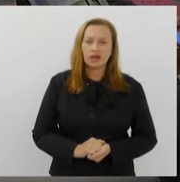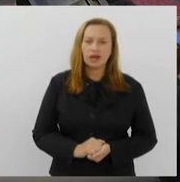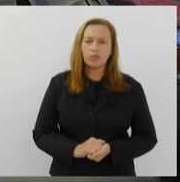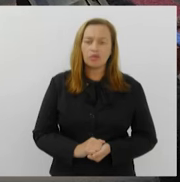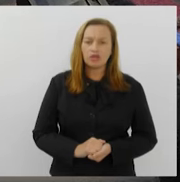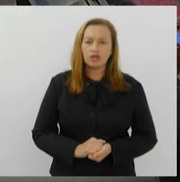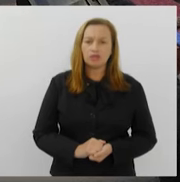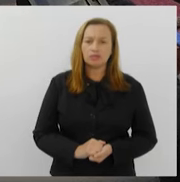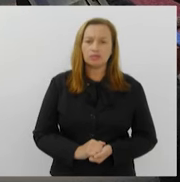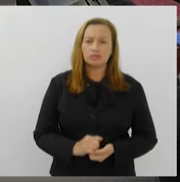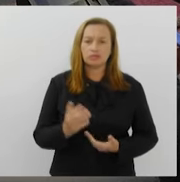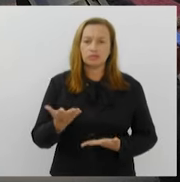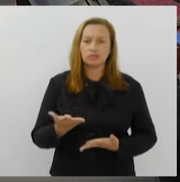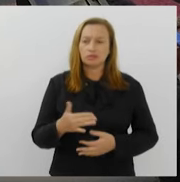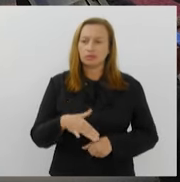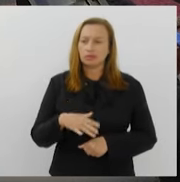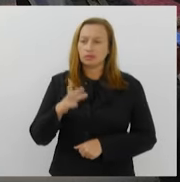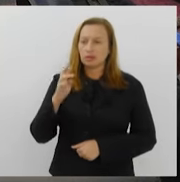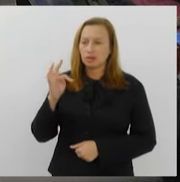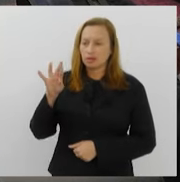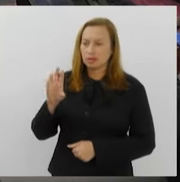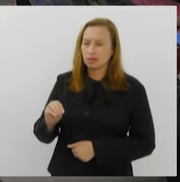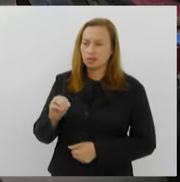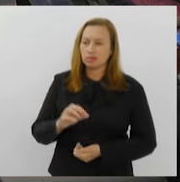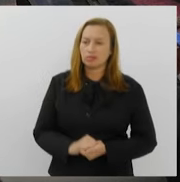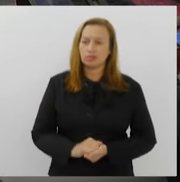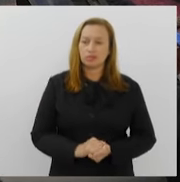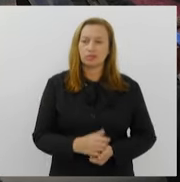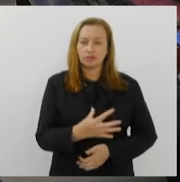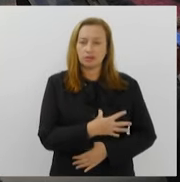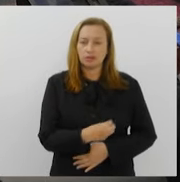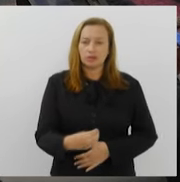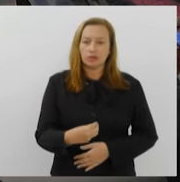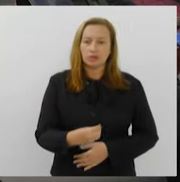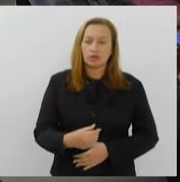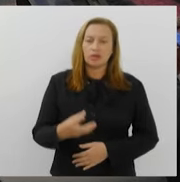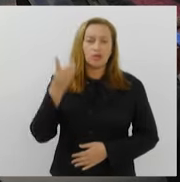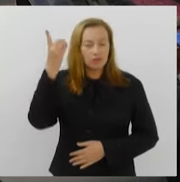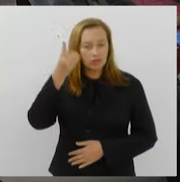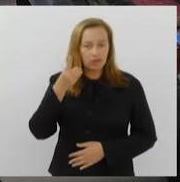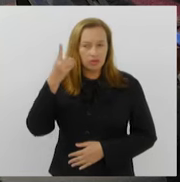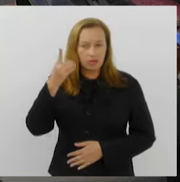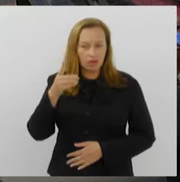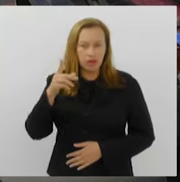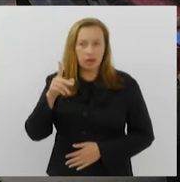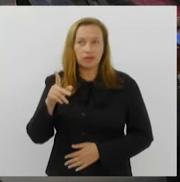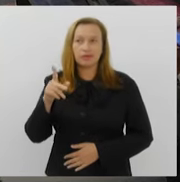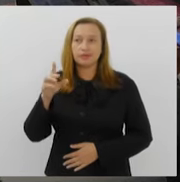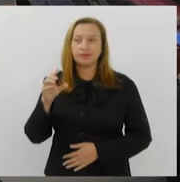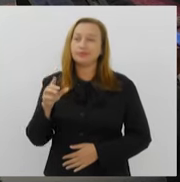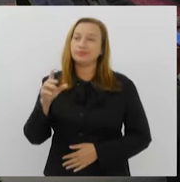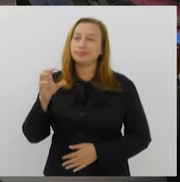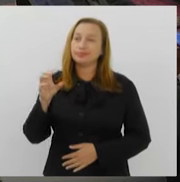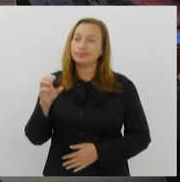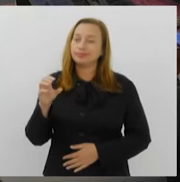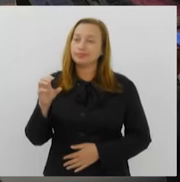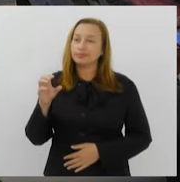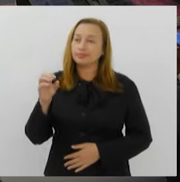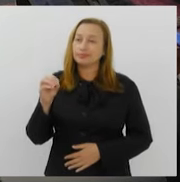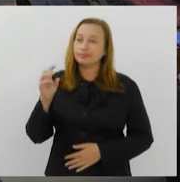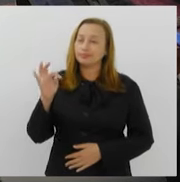Renato, filho do saudoso deputado Ottone de Paula Pai, uma pessoa